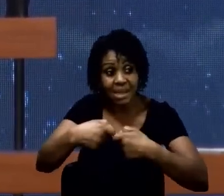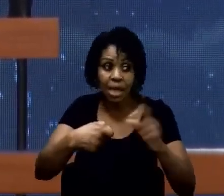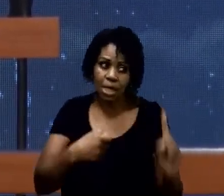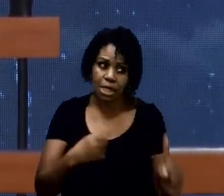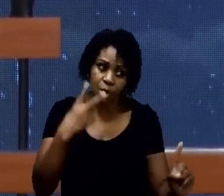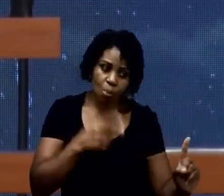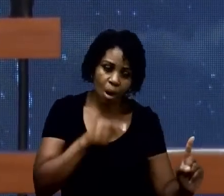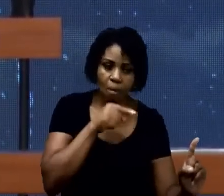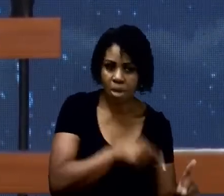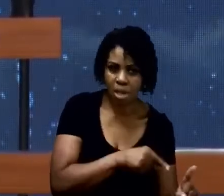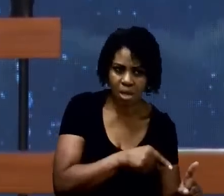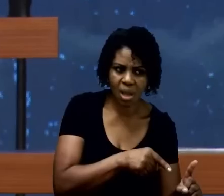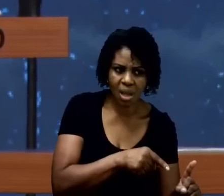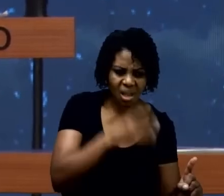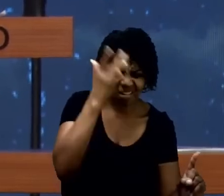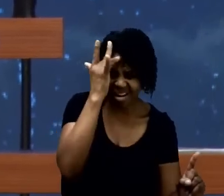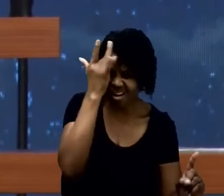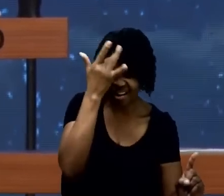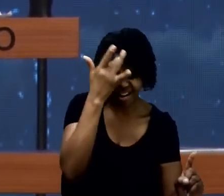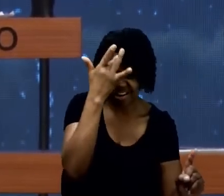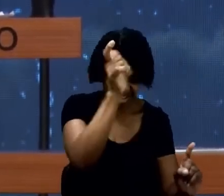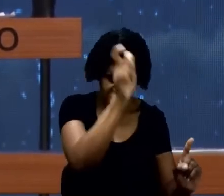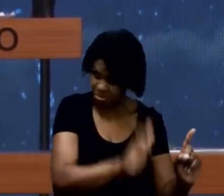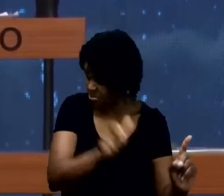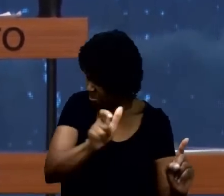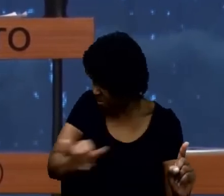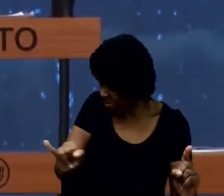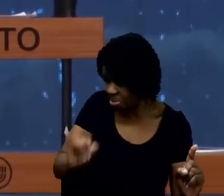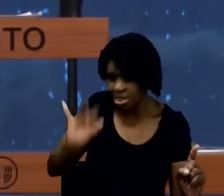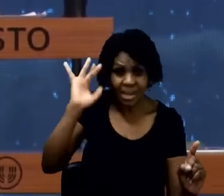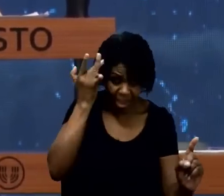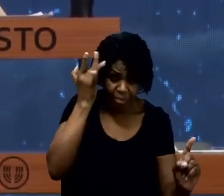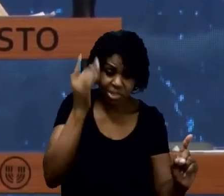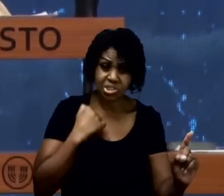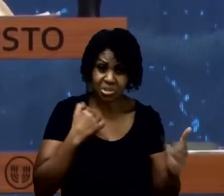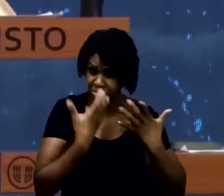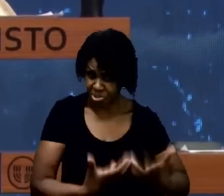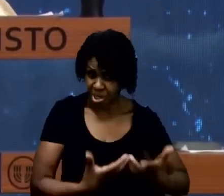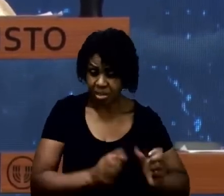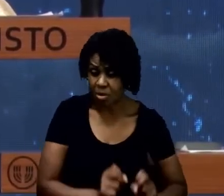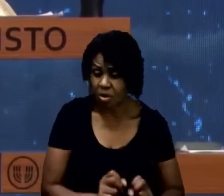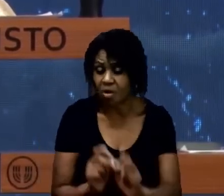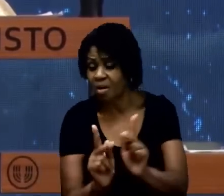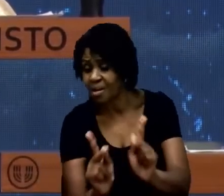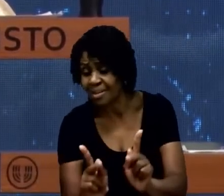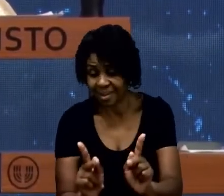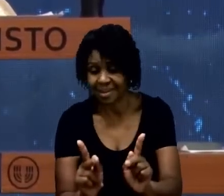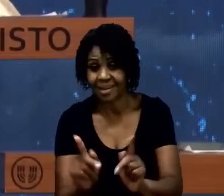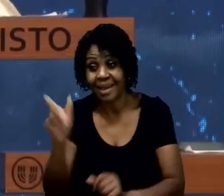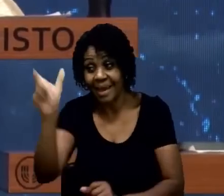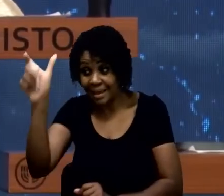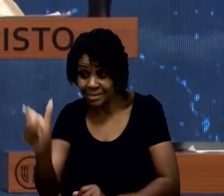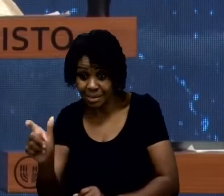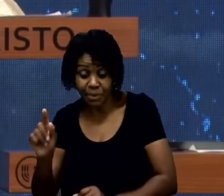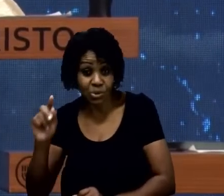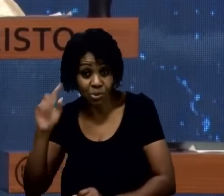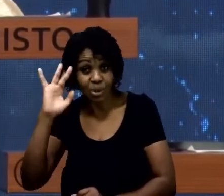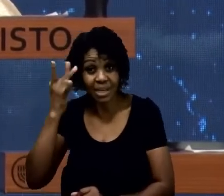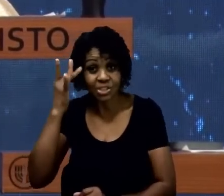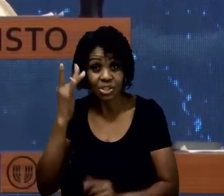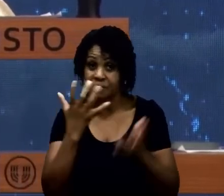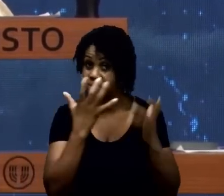gadareno. O gadareno não estava nem aí. Com o que os outros estavam falando. Ah você está me achando chato. Mas daqui a pouco essa pessoa. Que está te achando chato. Vai falar assim.